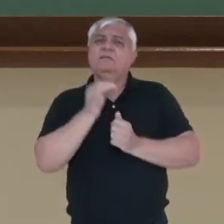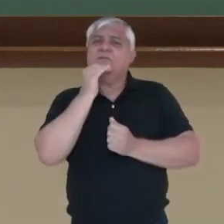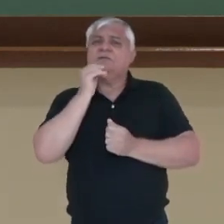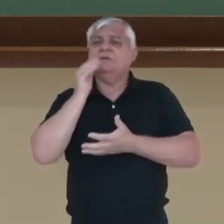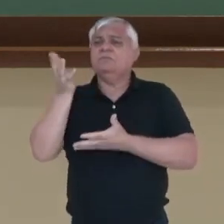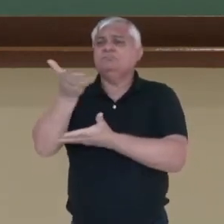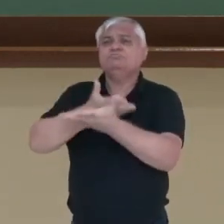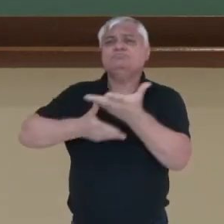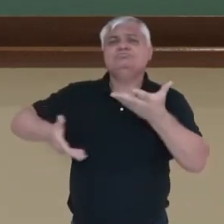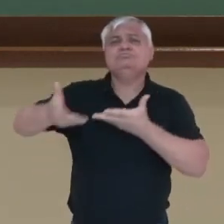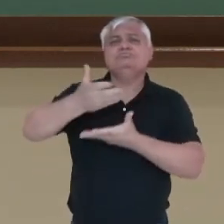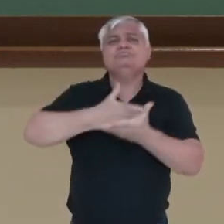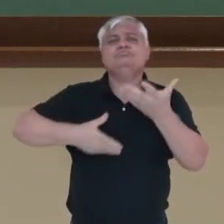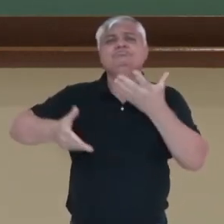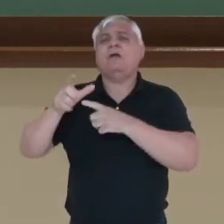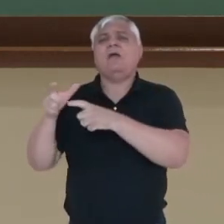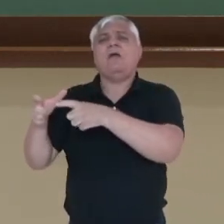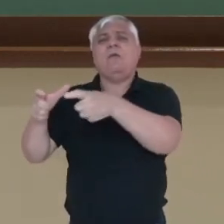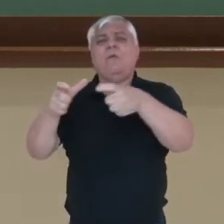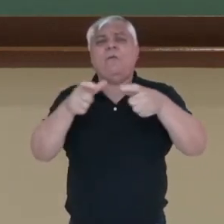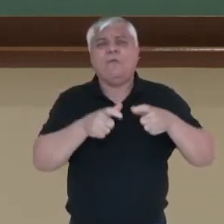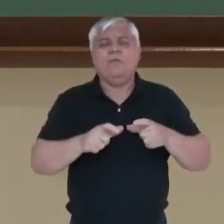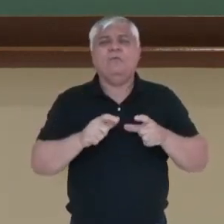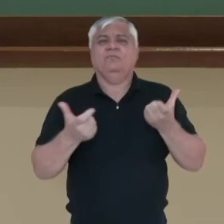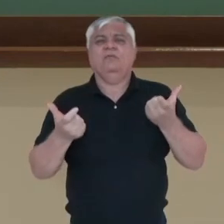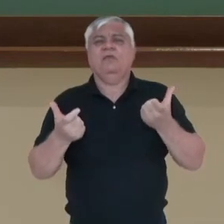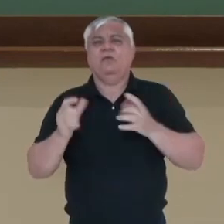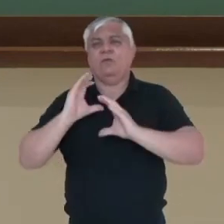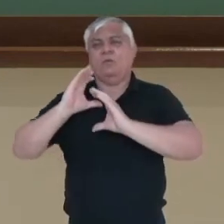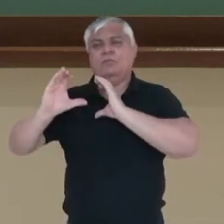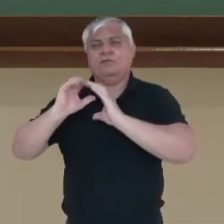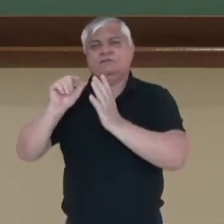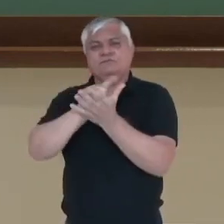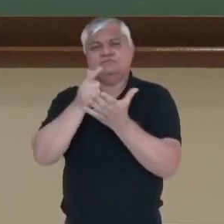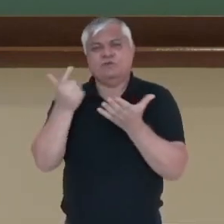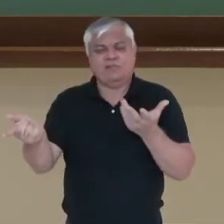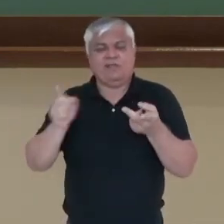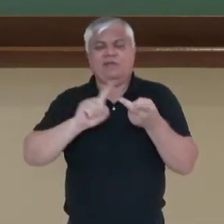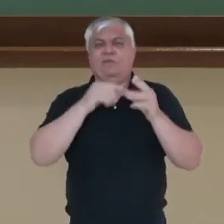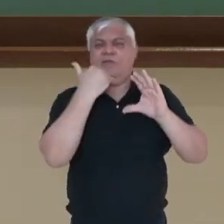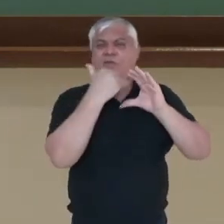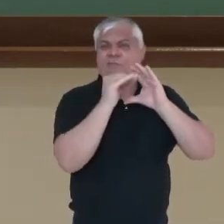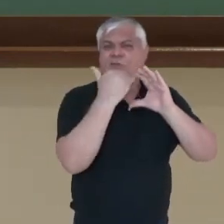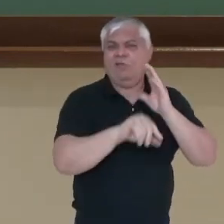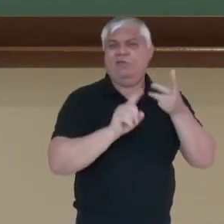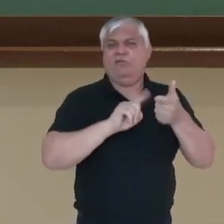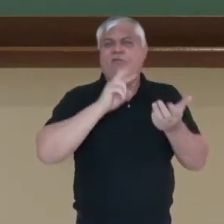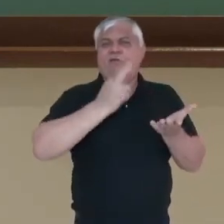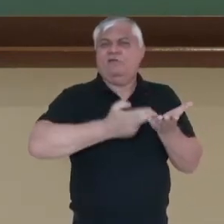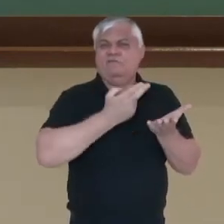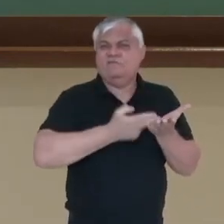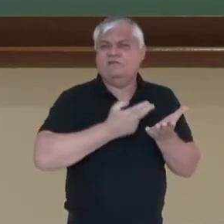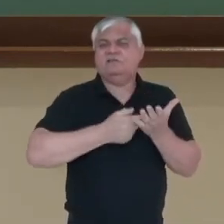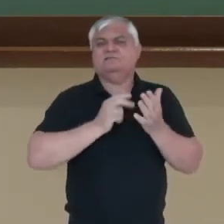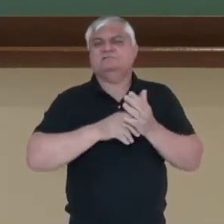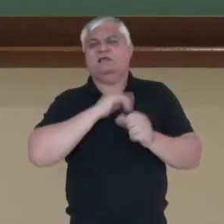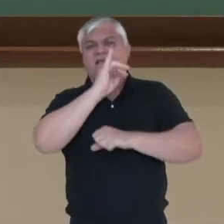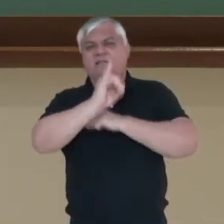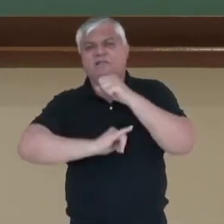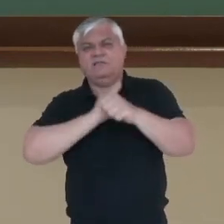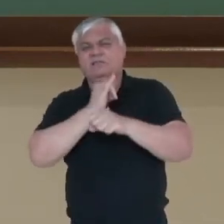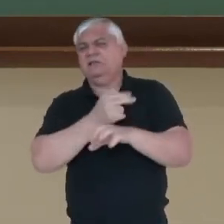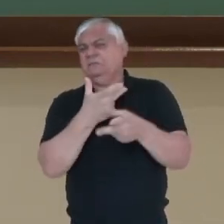circulação. Circulam em meios de comunicação como jornais, revistas, portais da internet